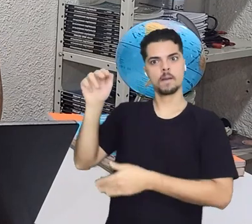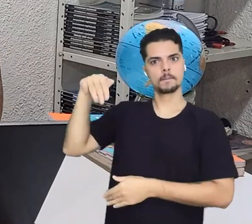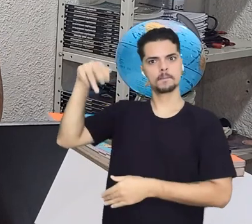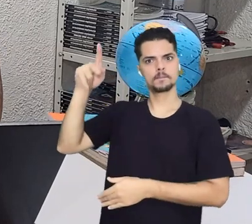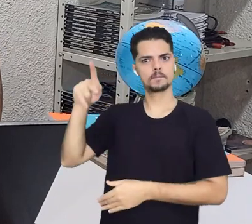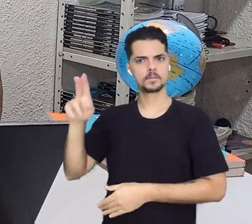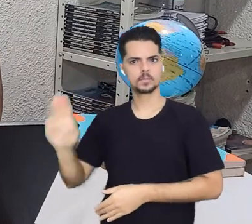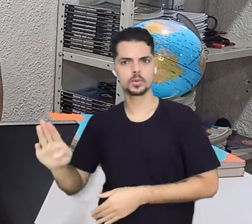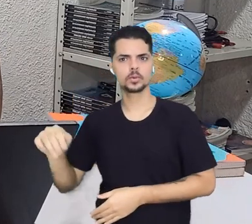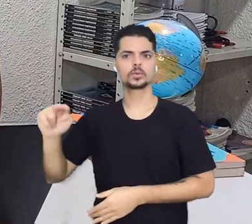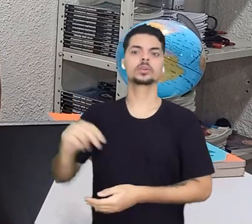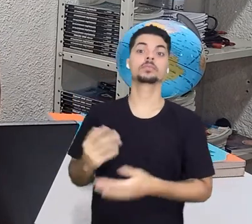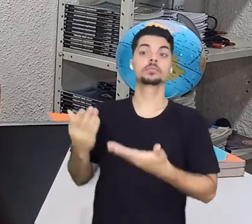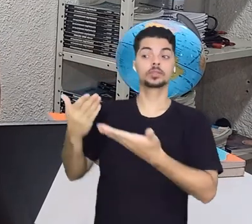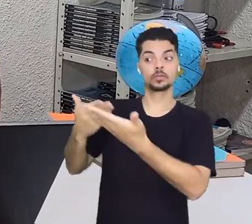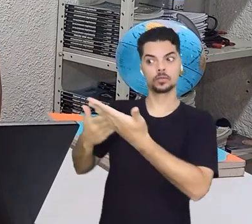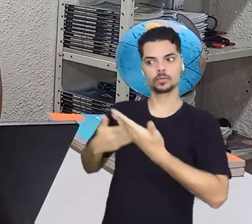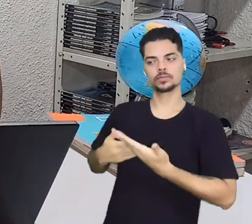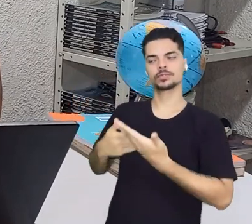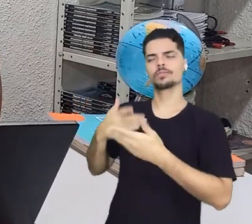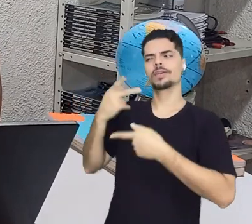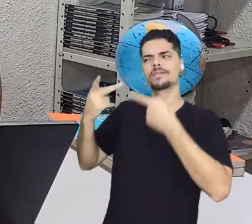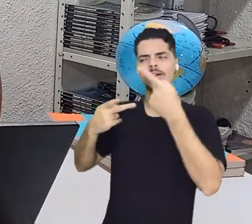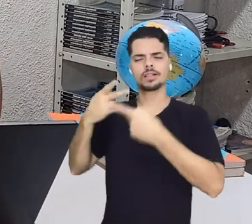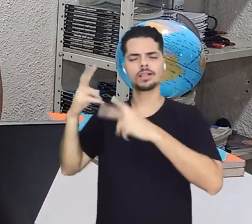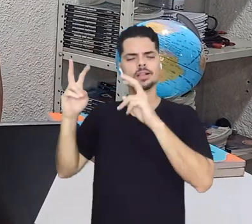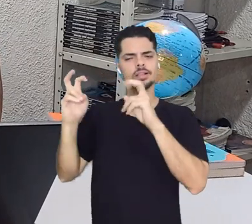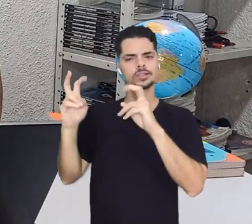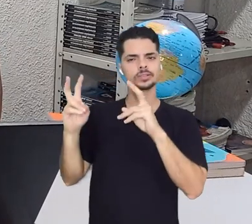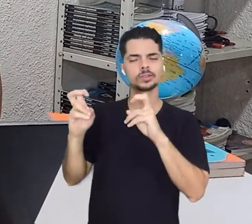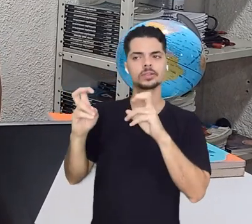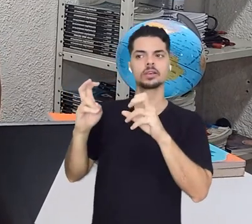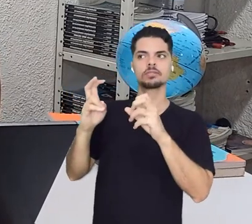sobre o bicentenário da independência do Brasil.